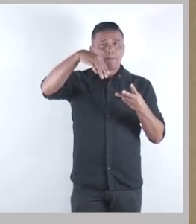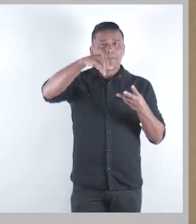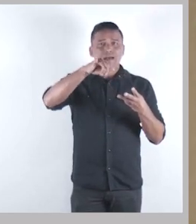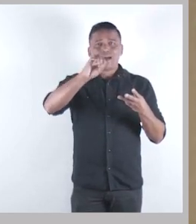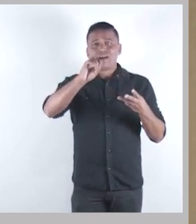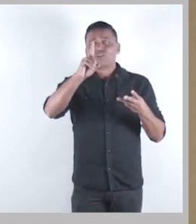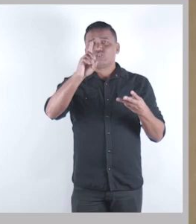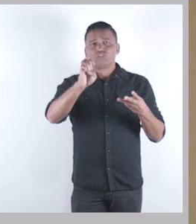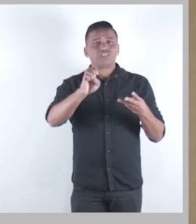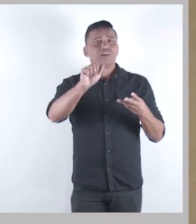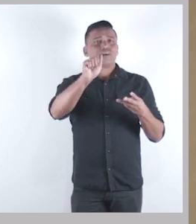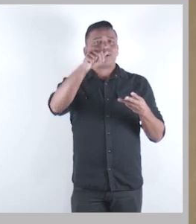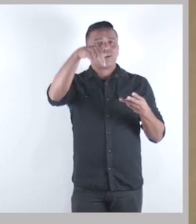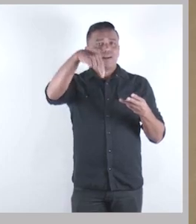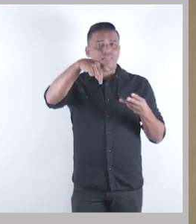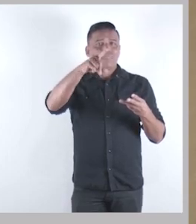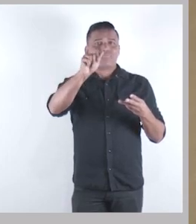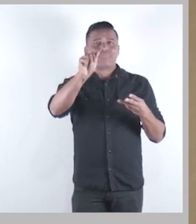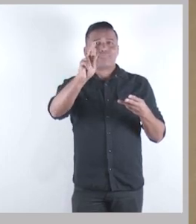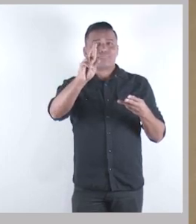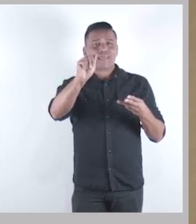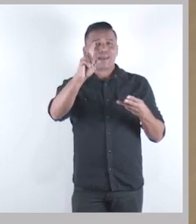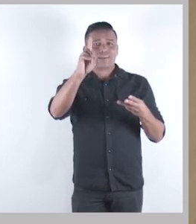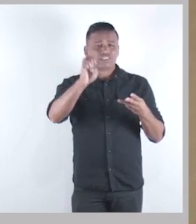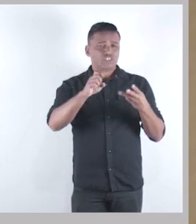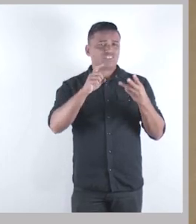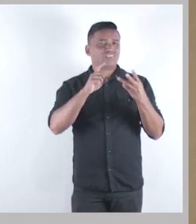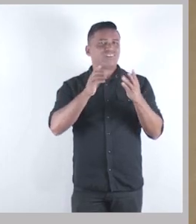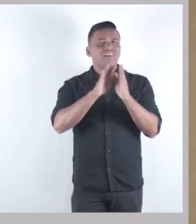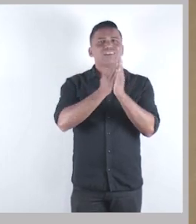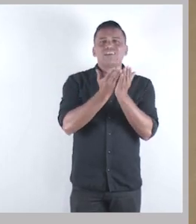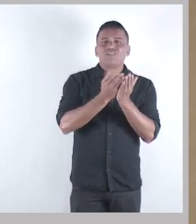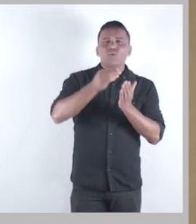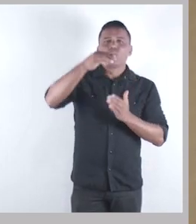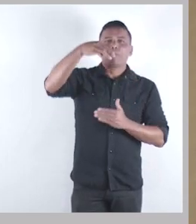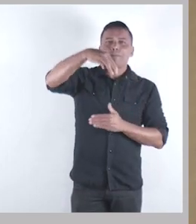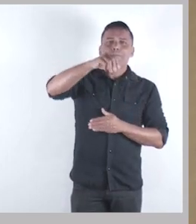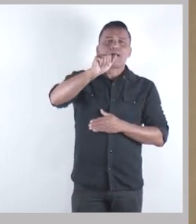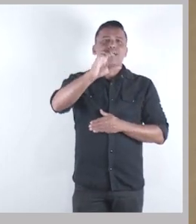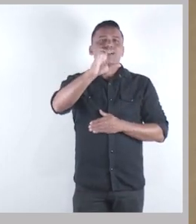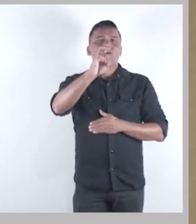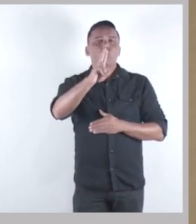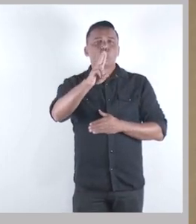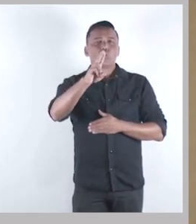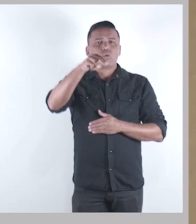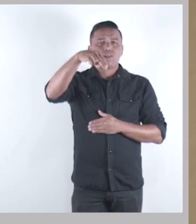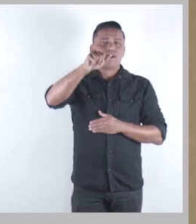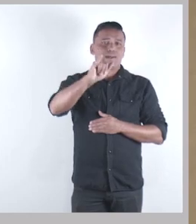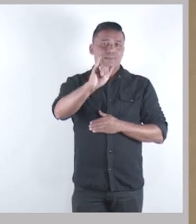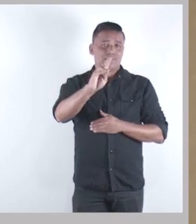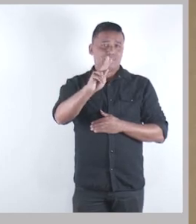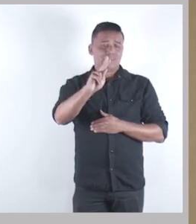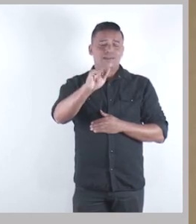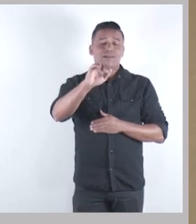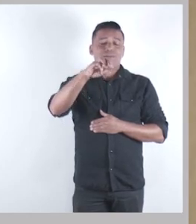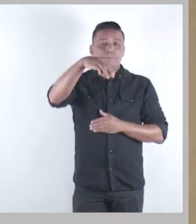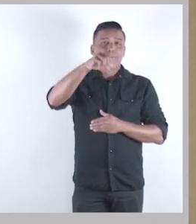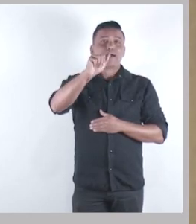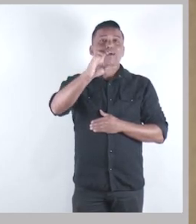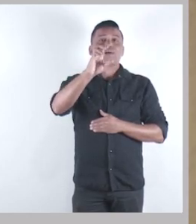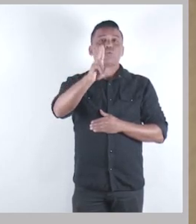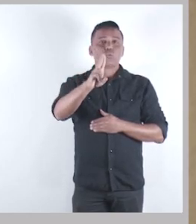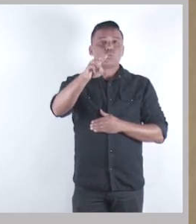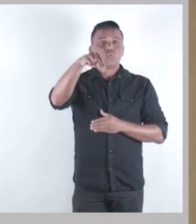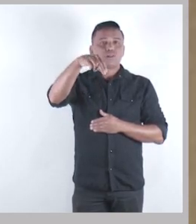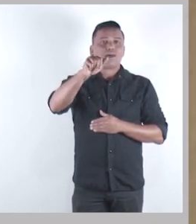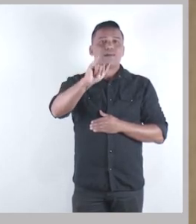por exemplo, que inclusive já se fez algum trabalho de comparação na linguagem e no comportamento dos personagens entre Macunaíma e